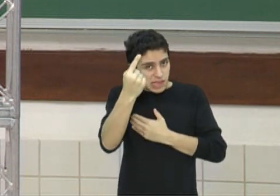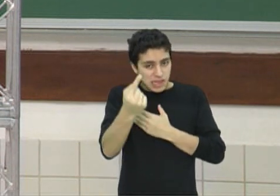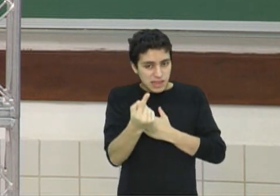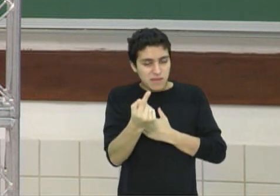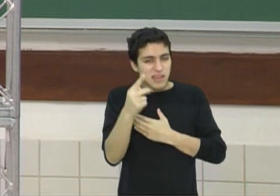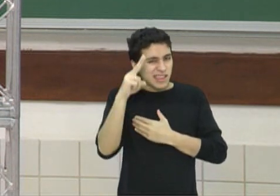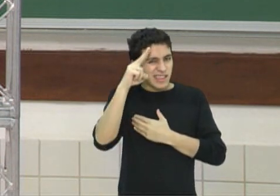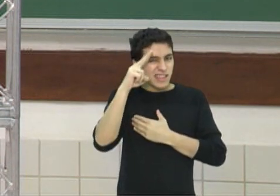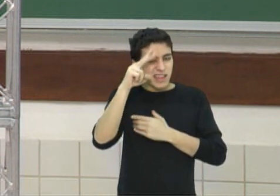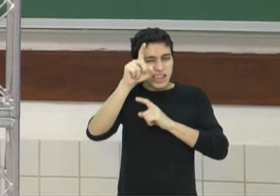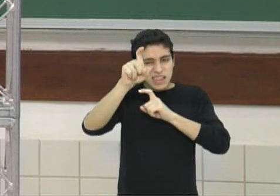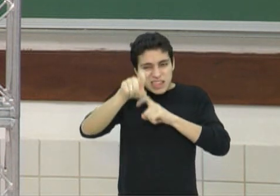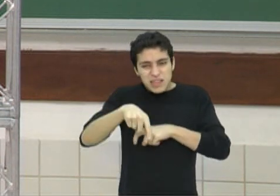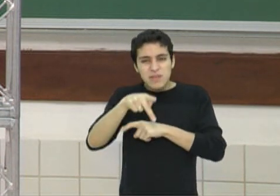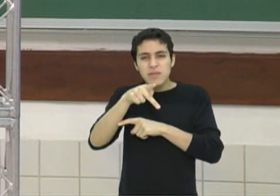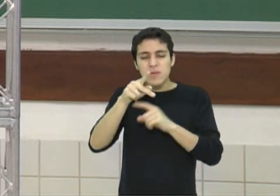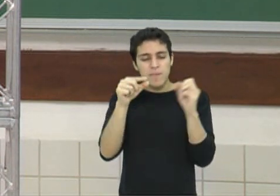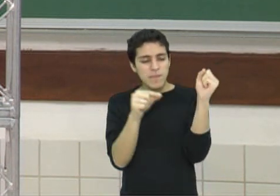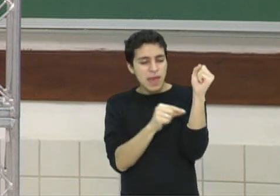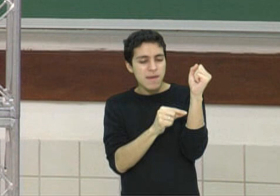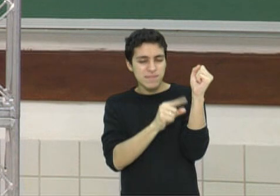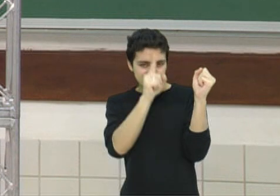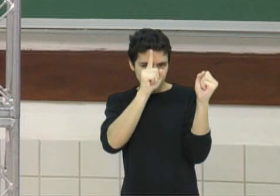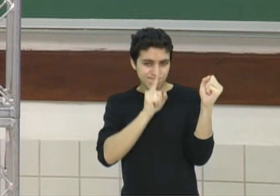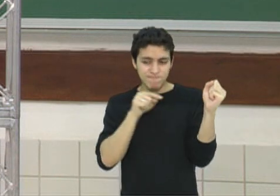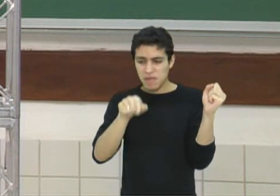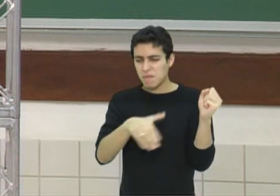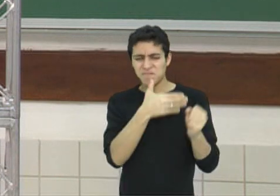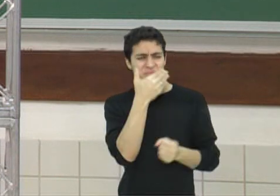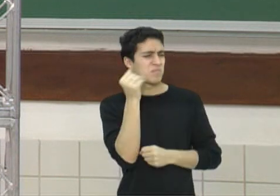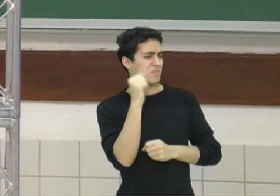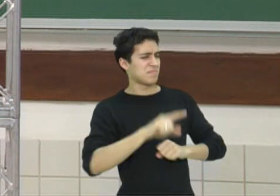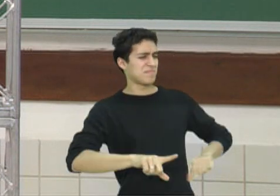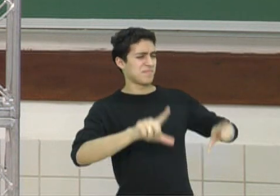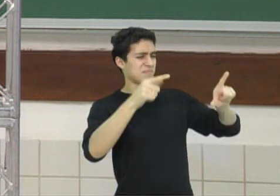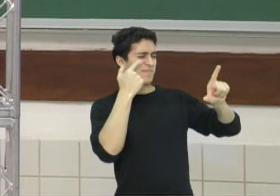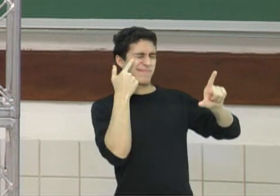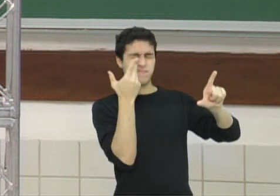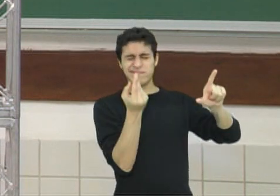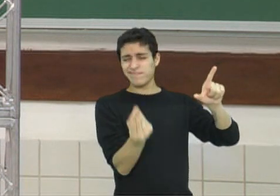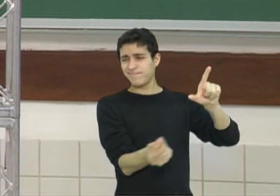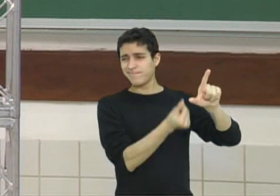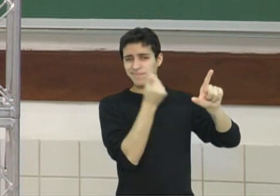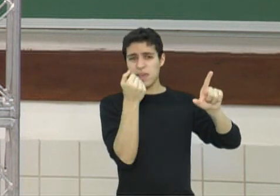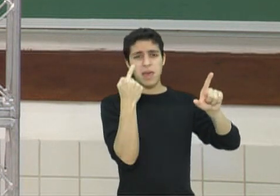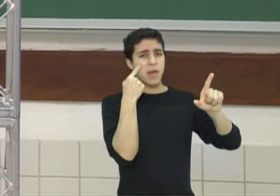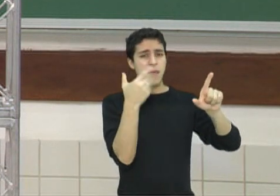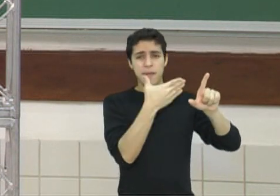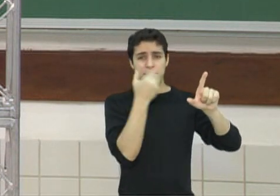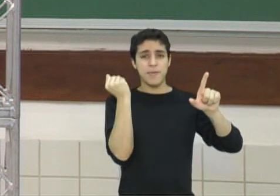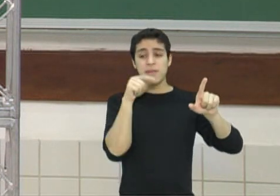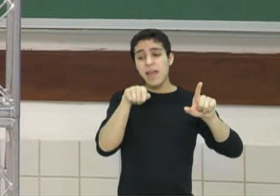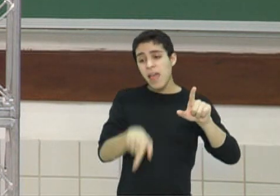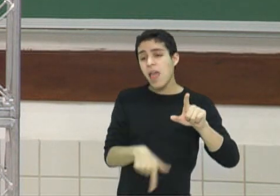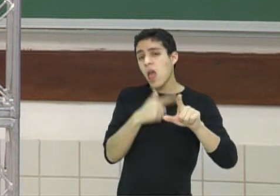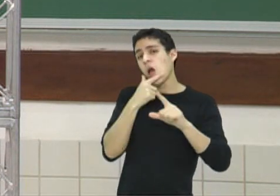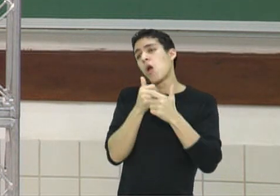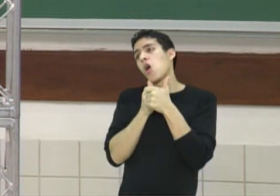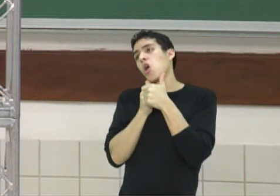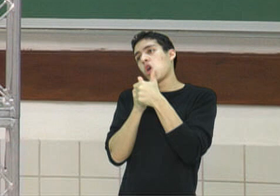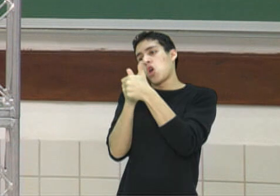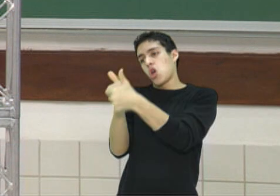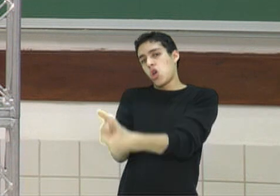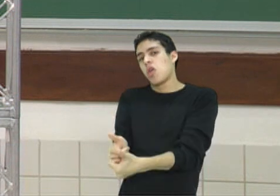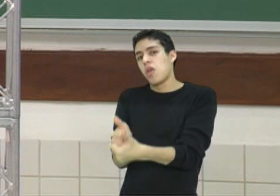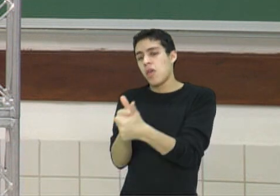Amarelo. Monteiro Lobato, ele não gostou da pintura de Malfatti. Por quê? Ele ainda era muito ligado na